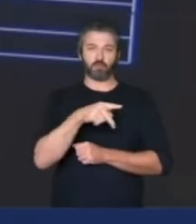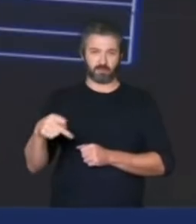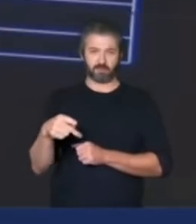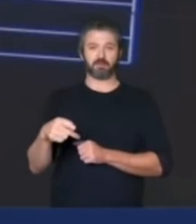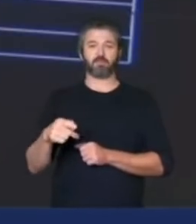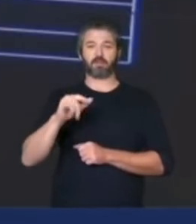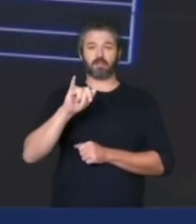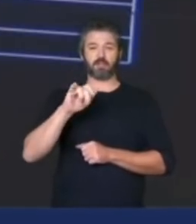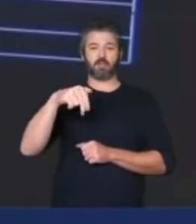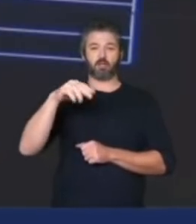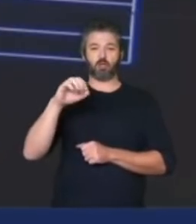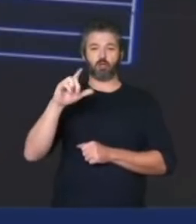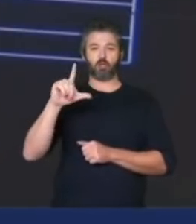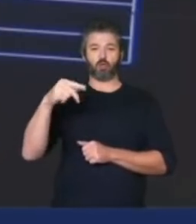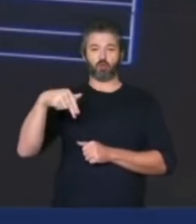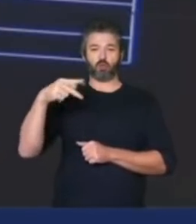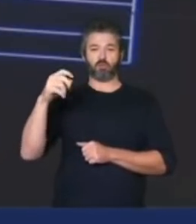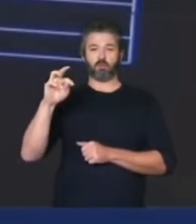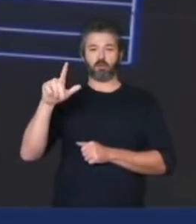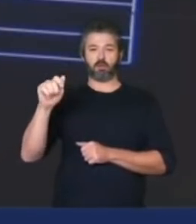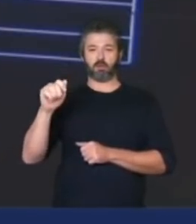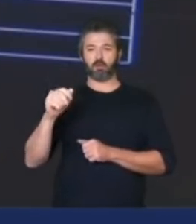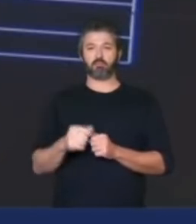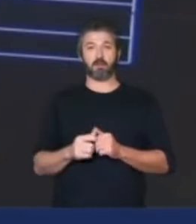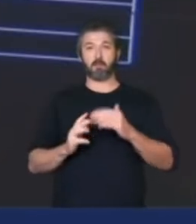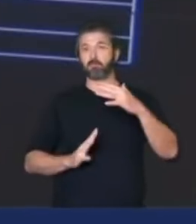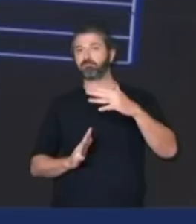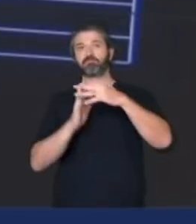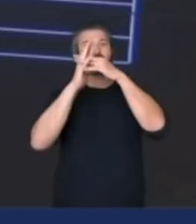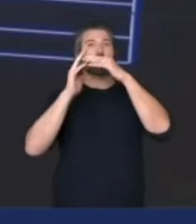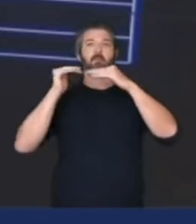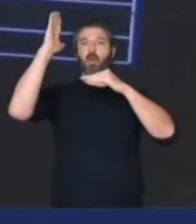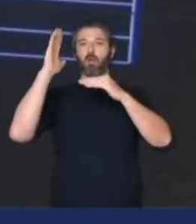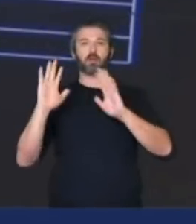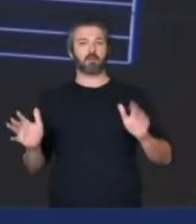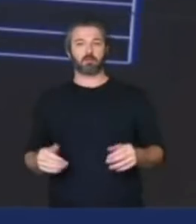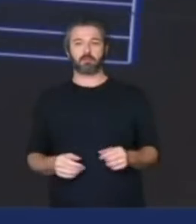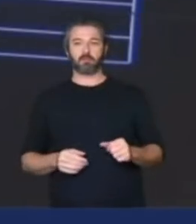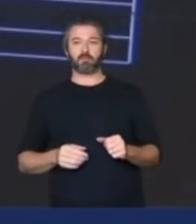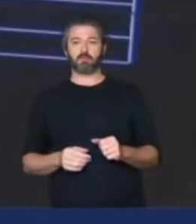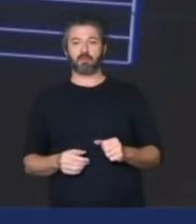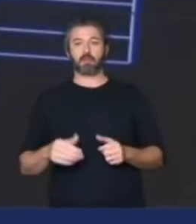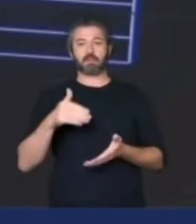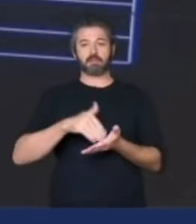Lincoln Portela. Ultrapassou a maioria absoluta dos votantes. Segundo